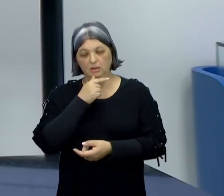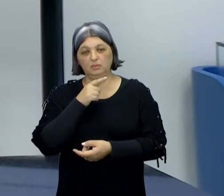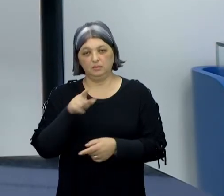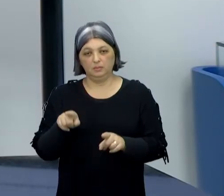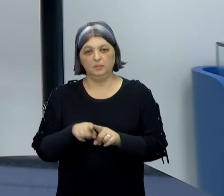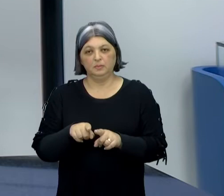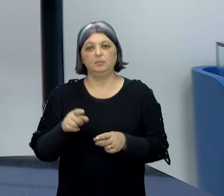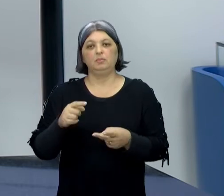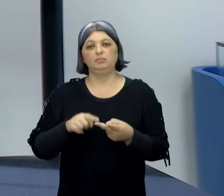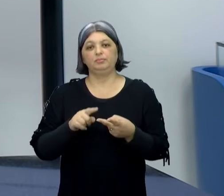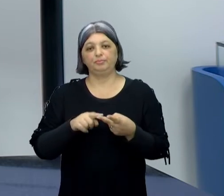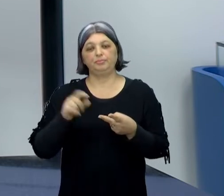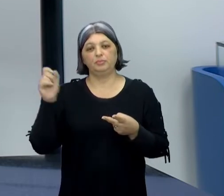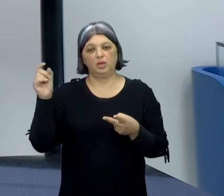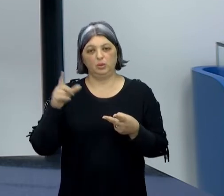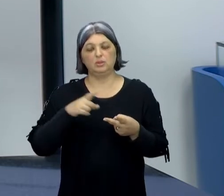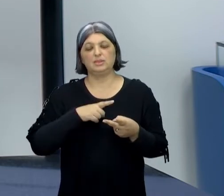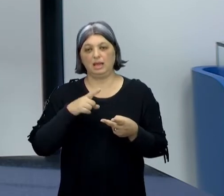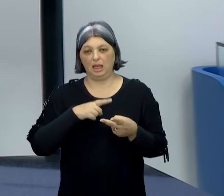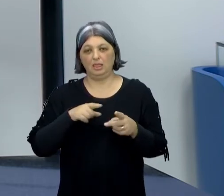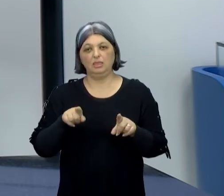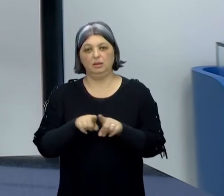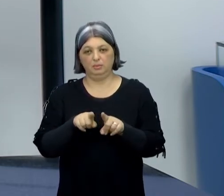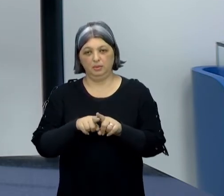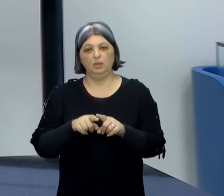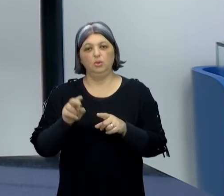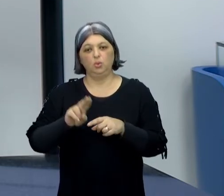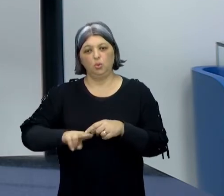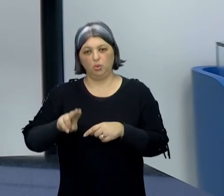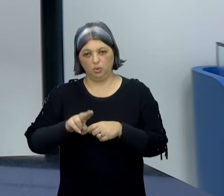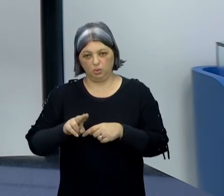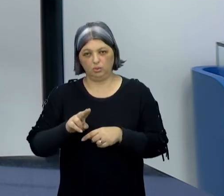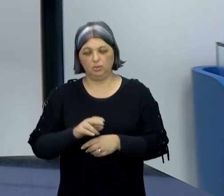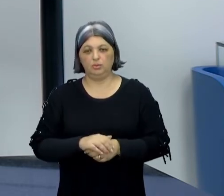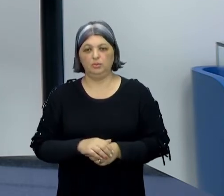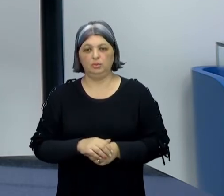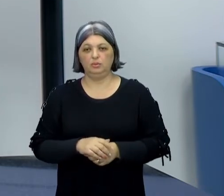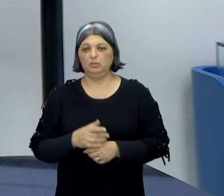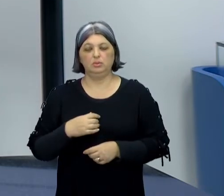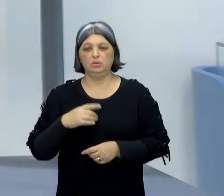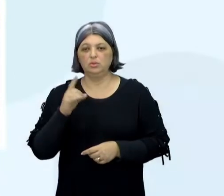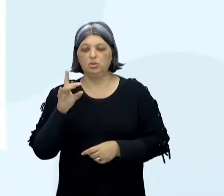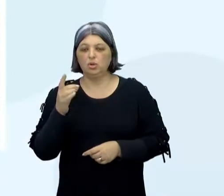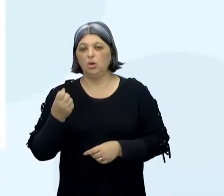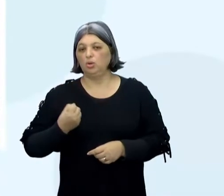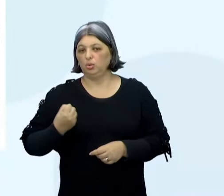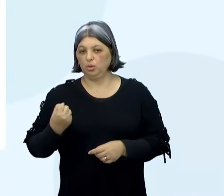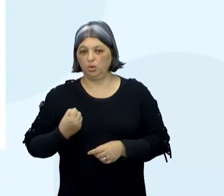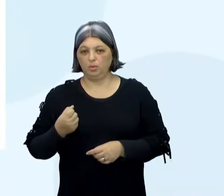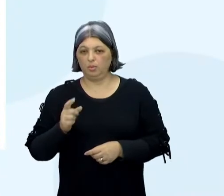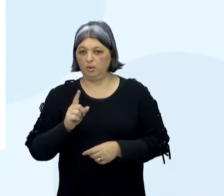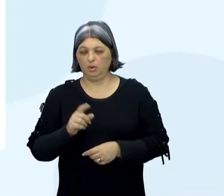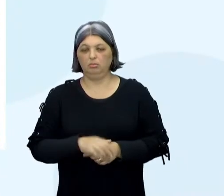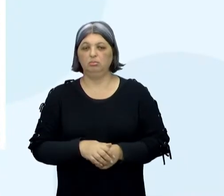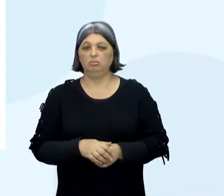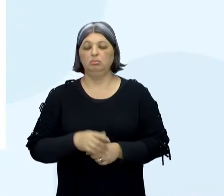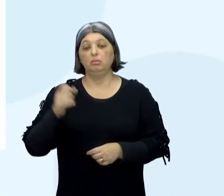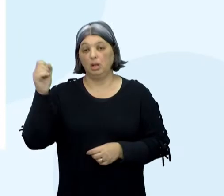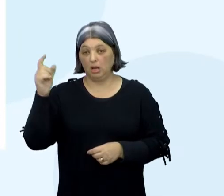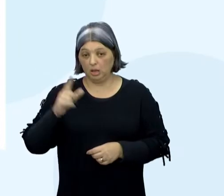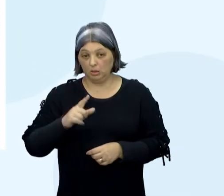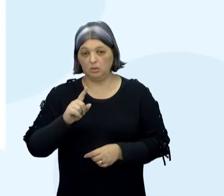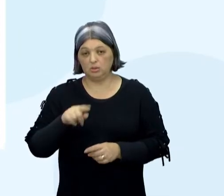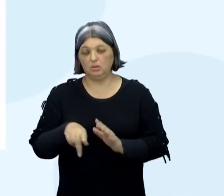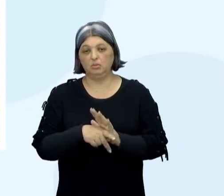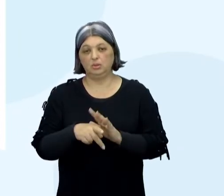na conta de luz, também tem aí o nosso consumo, mas não tem só em números. A conta de luz, como ela é uma conta